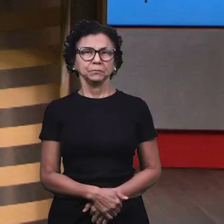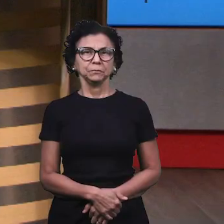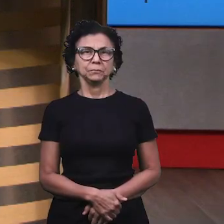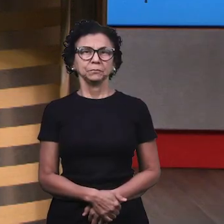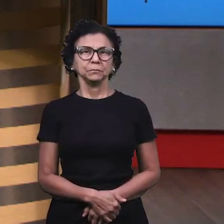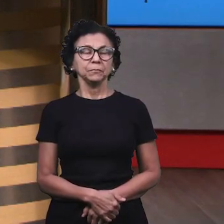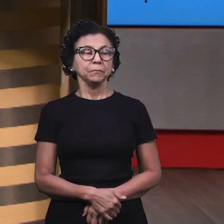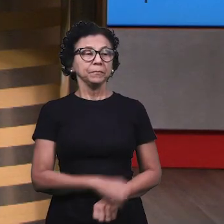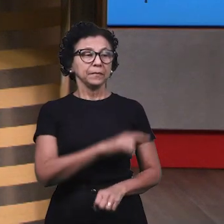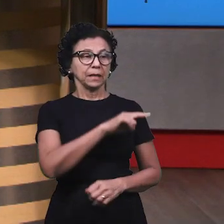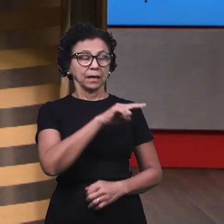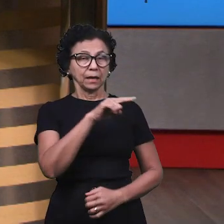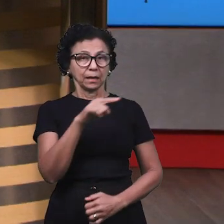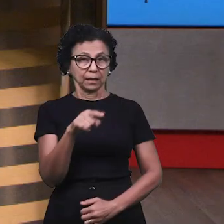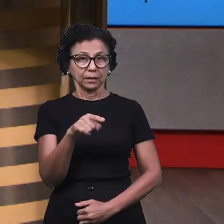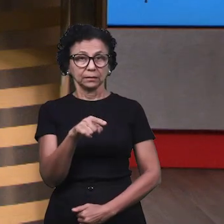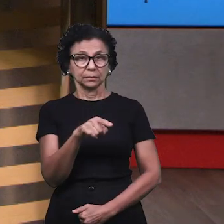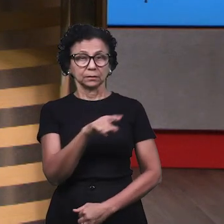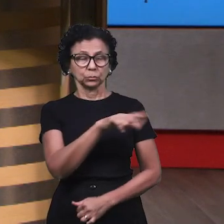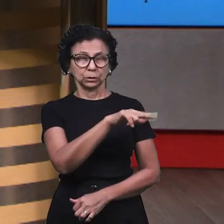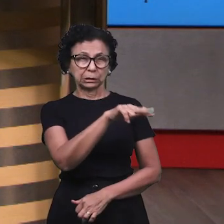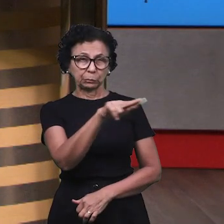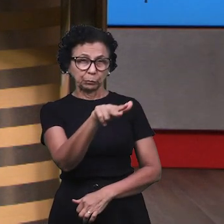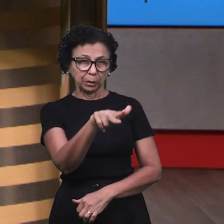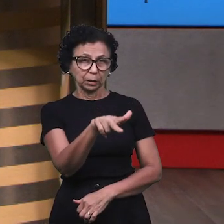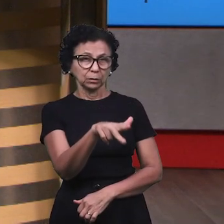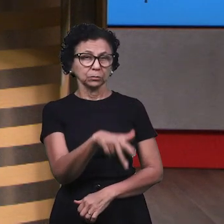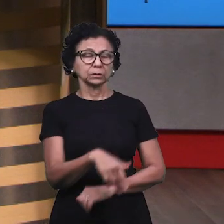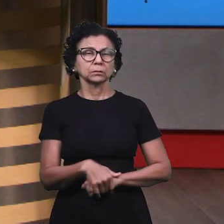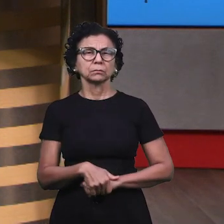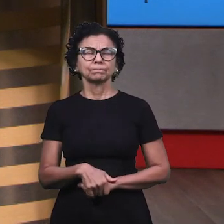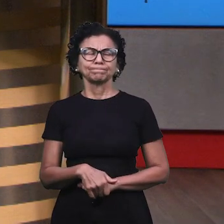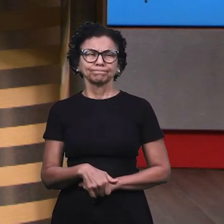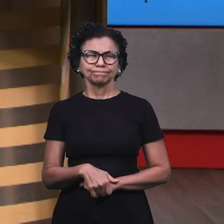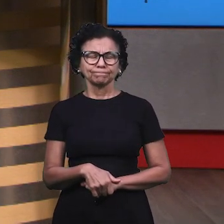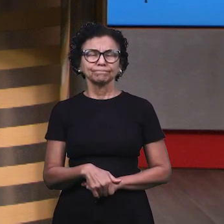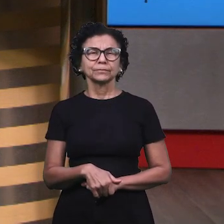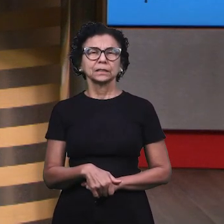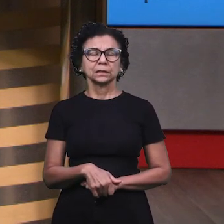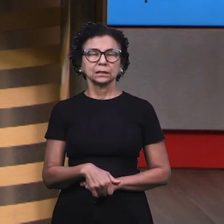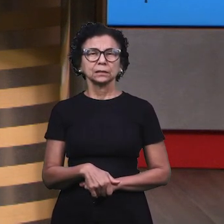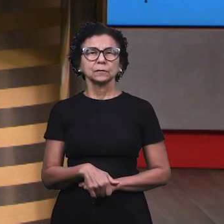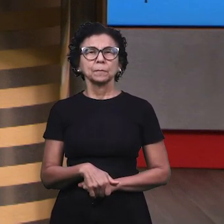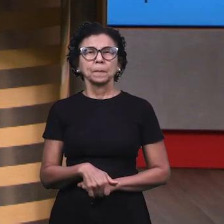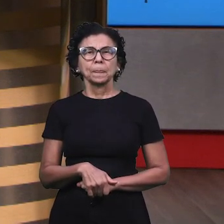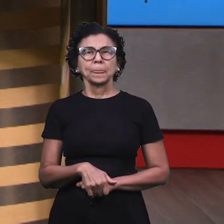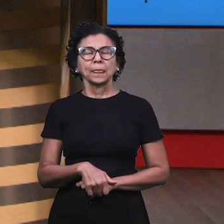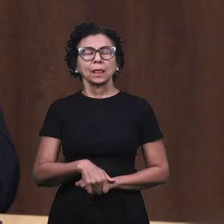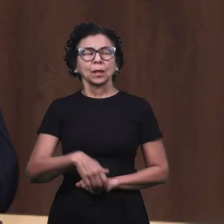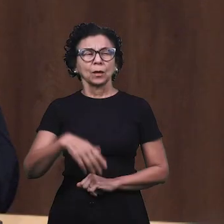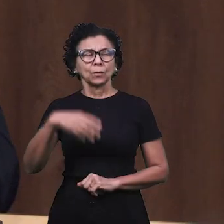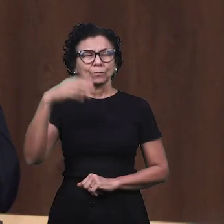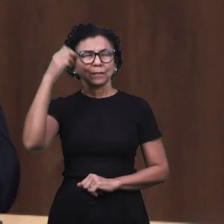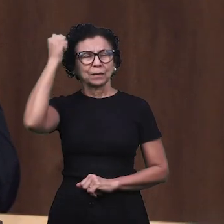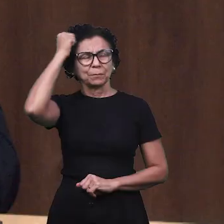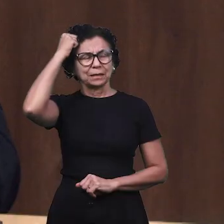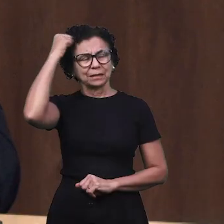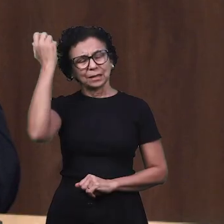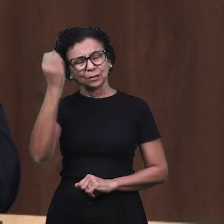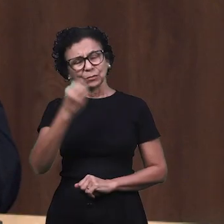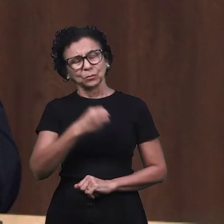palavra. Confessando uns para os outros aqueles pecados que eles haviam cometido contra o seu